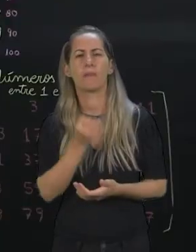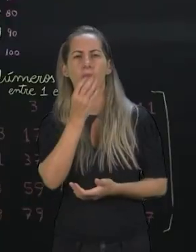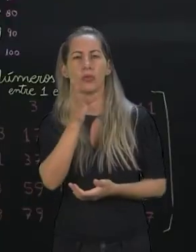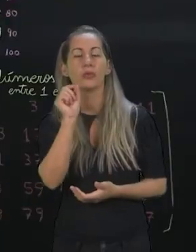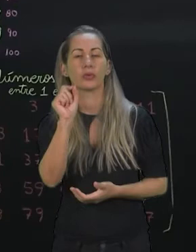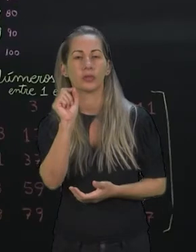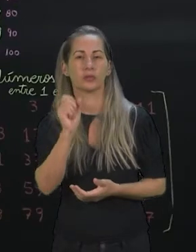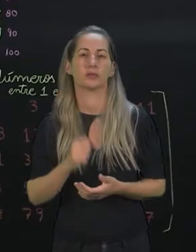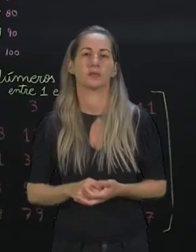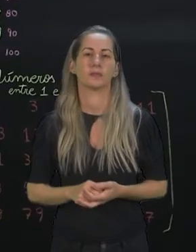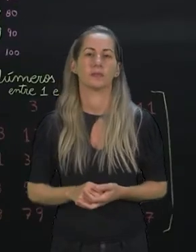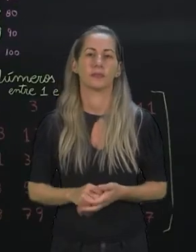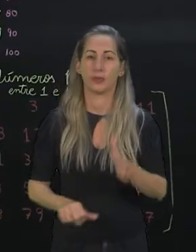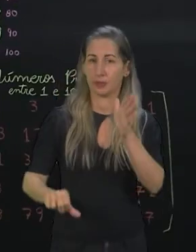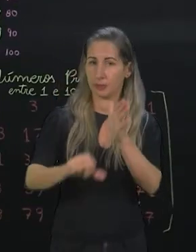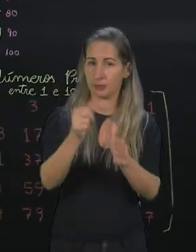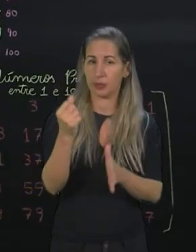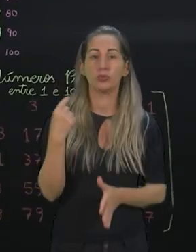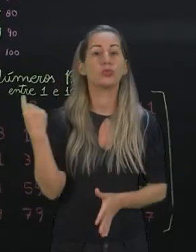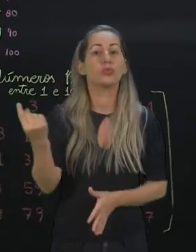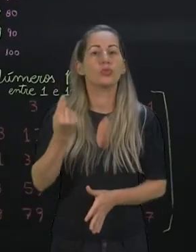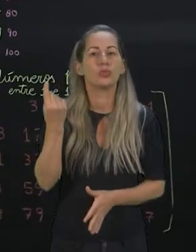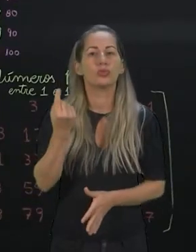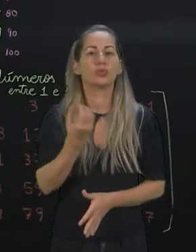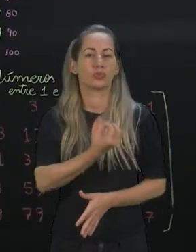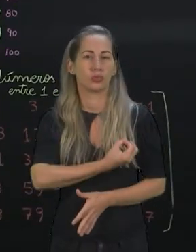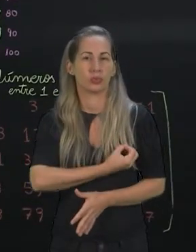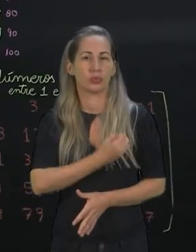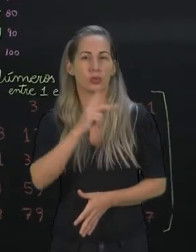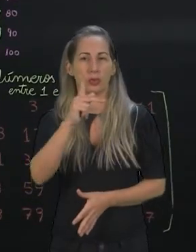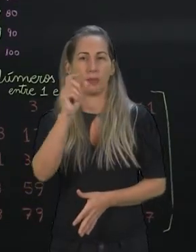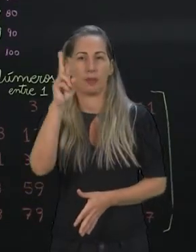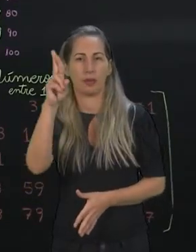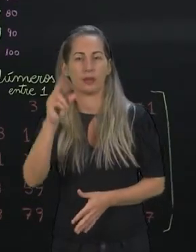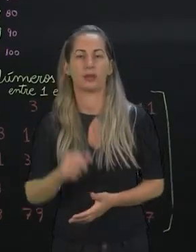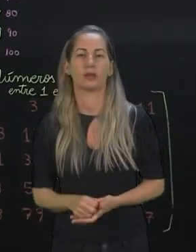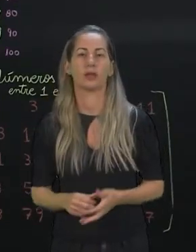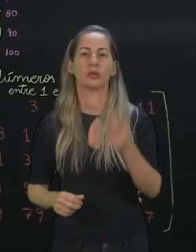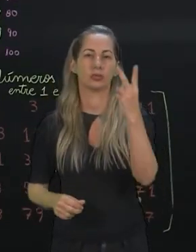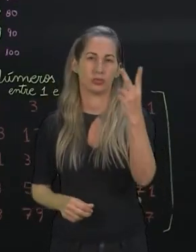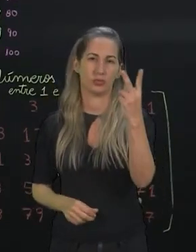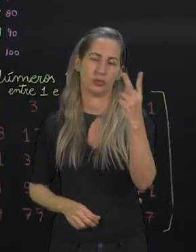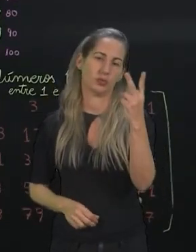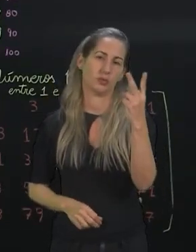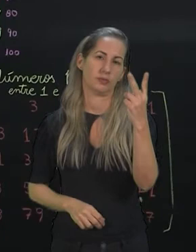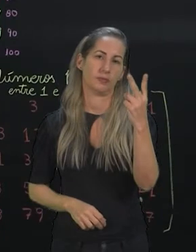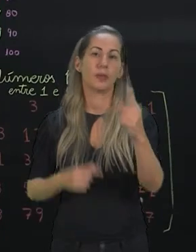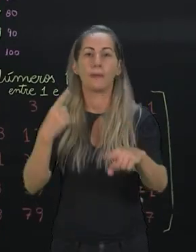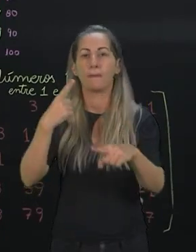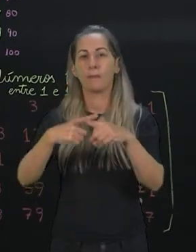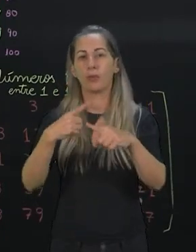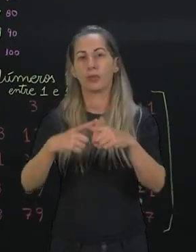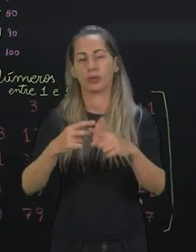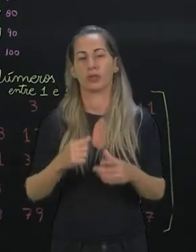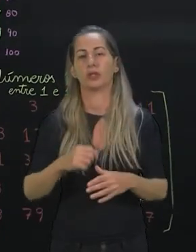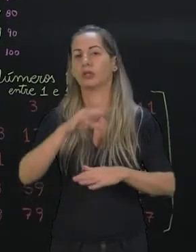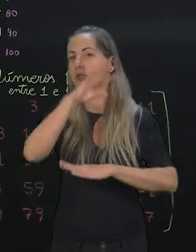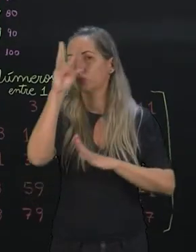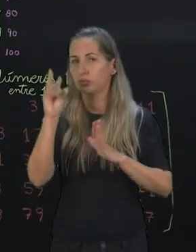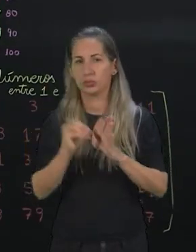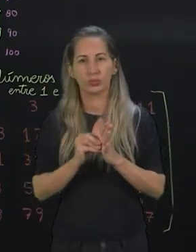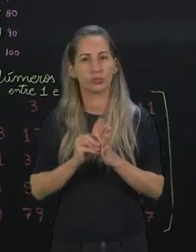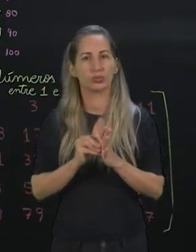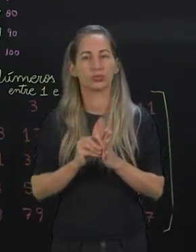A primeira delas é o seguinte: o único número par que é primo é o número 2. Até porque todos os outros